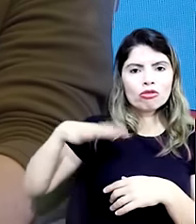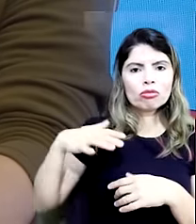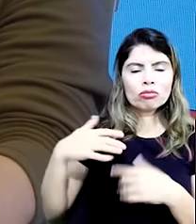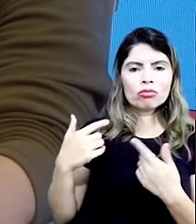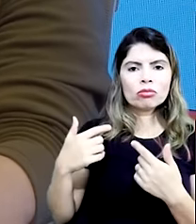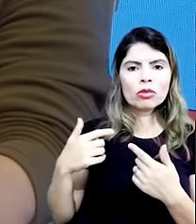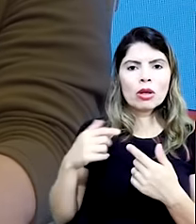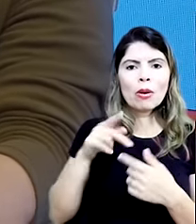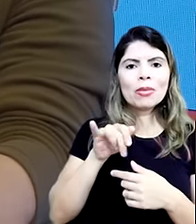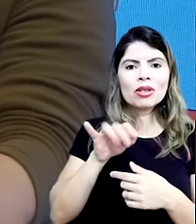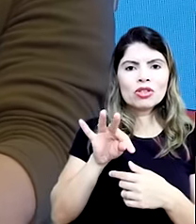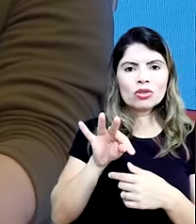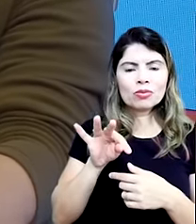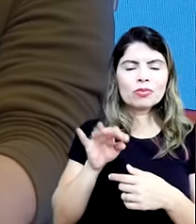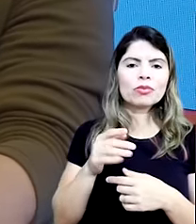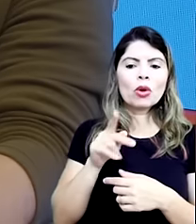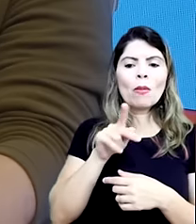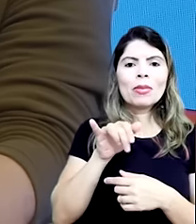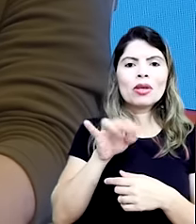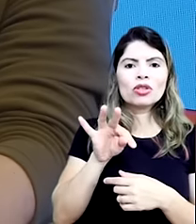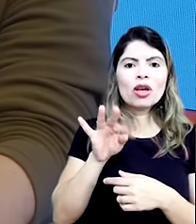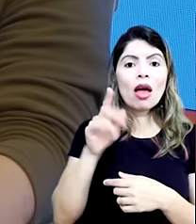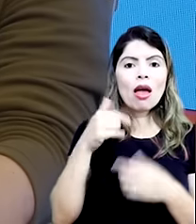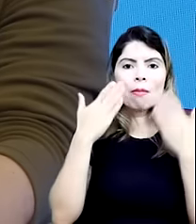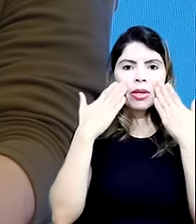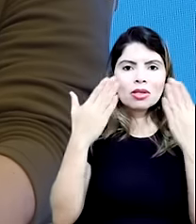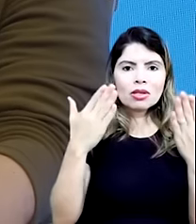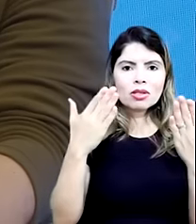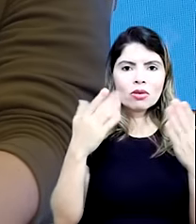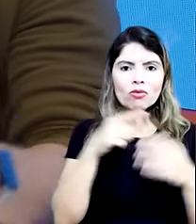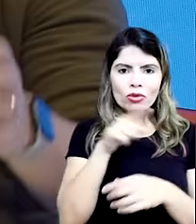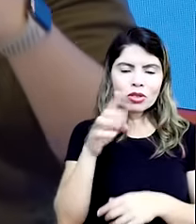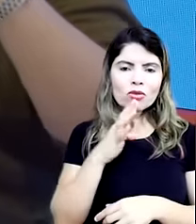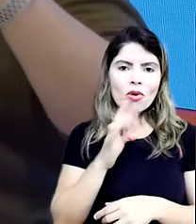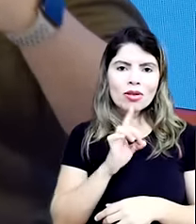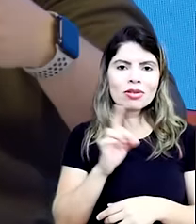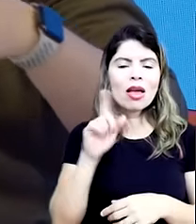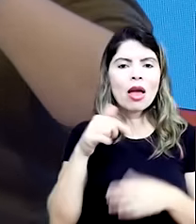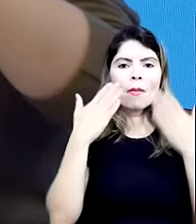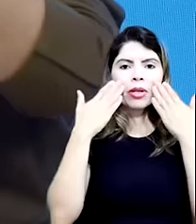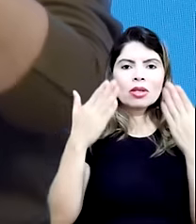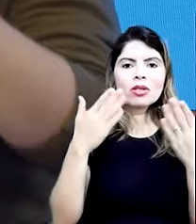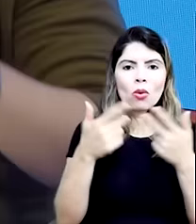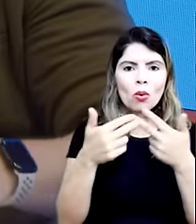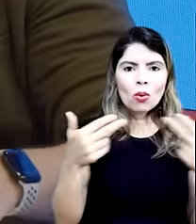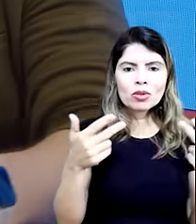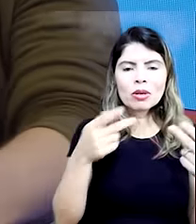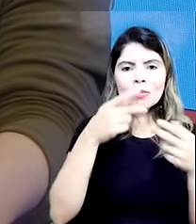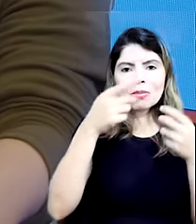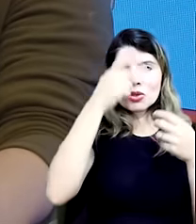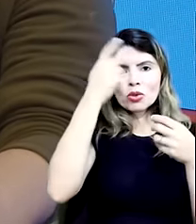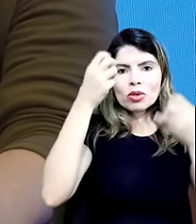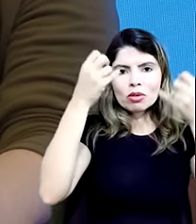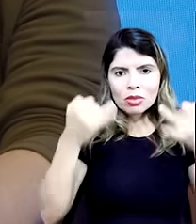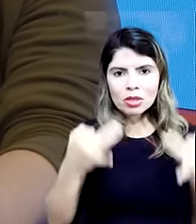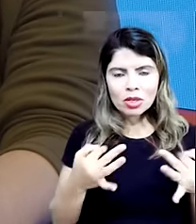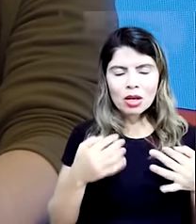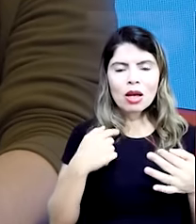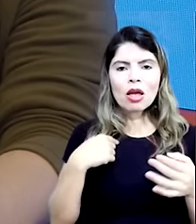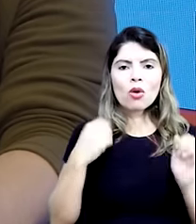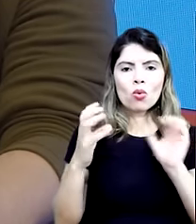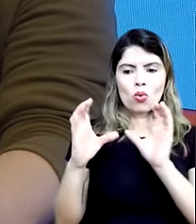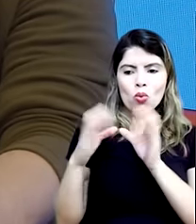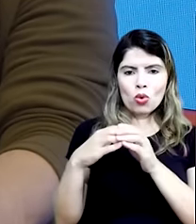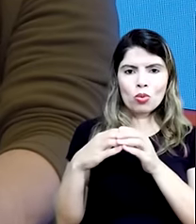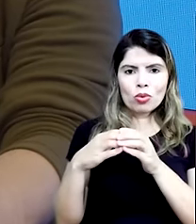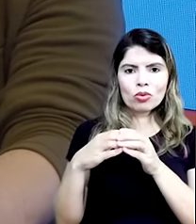pit e o pit é aquela apresentação para quem tá vendo a gente aí já viu alguém vai apresentar o negócio a pessoa explica tal e quando eu tava com grupo de